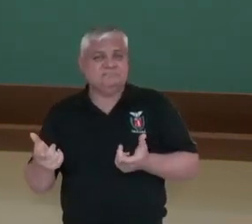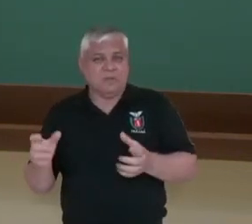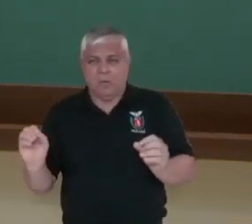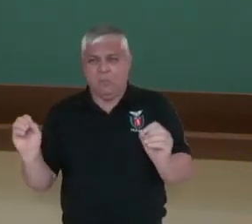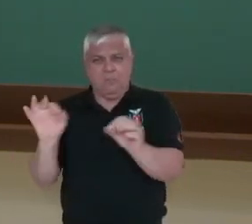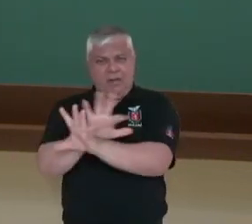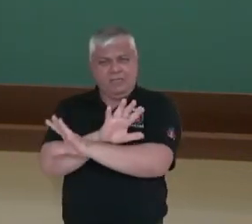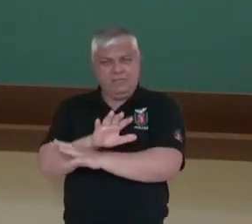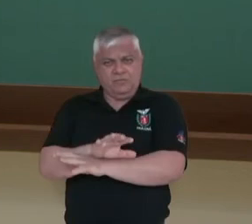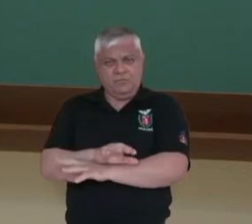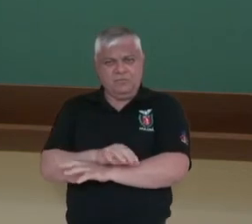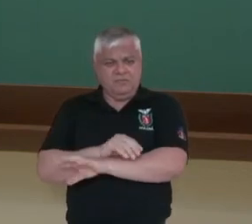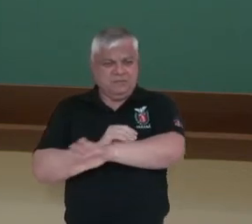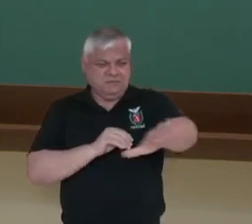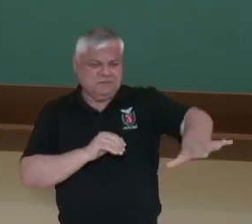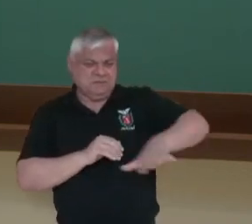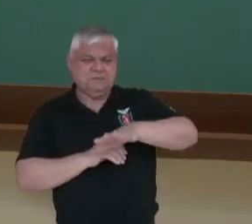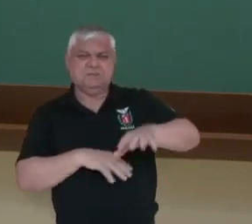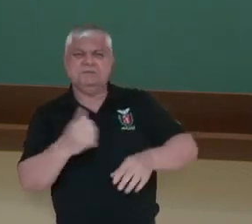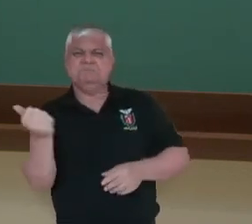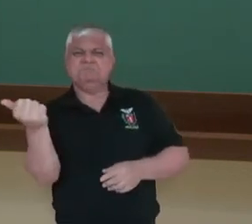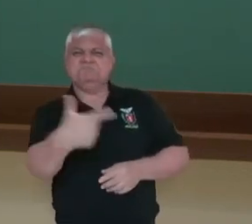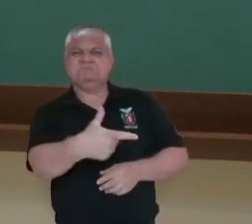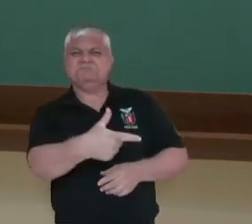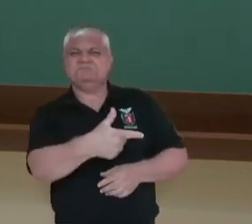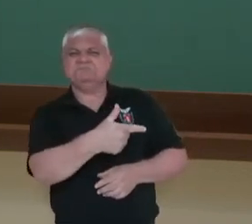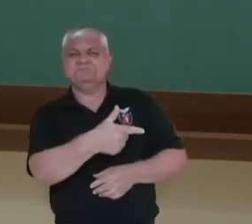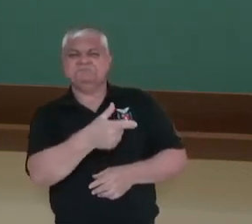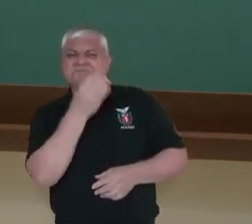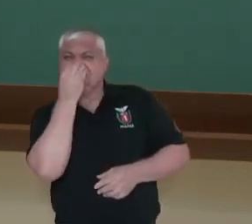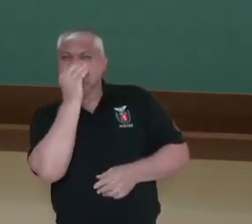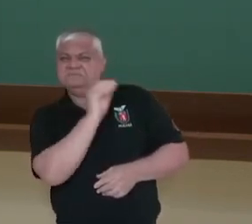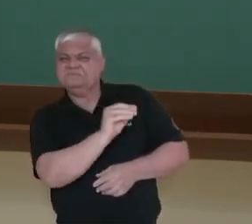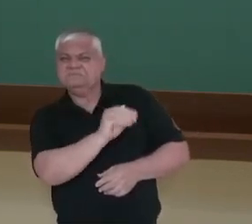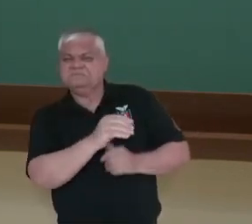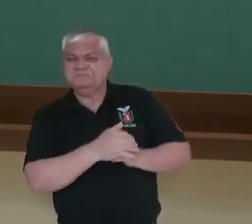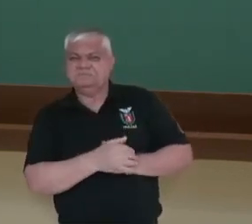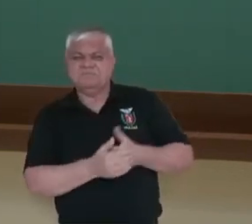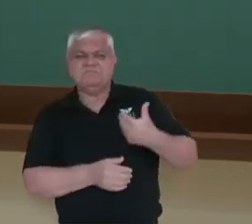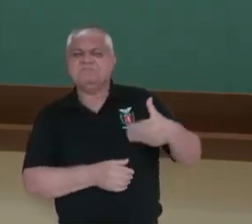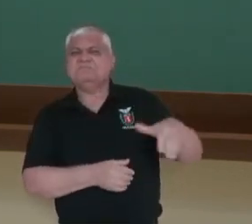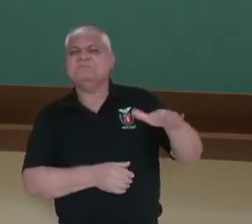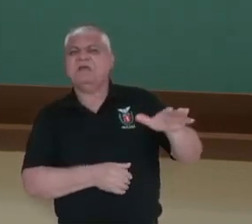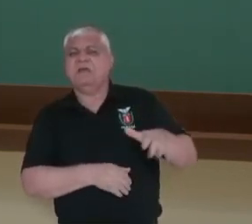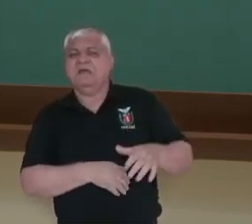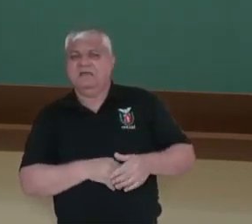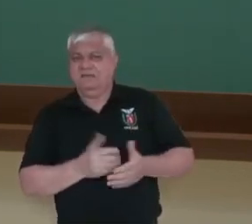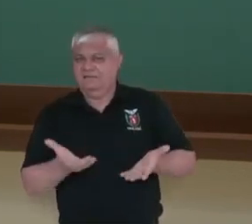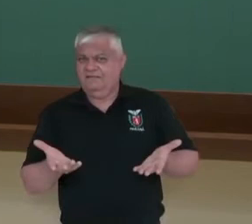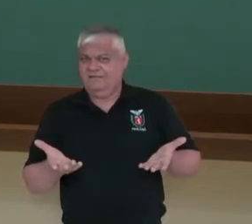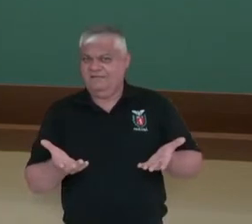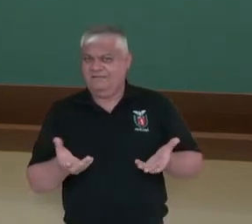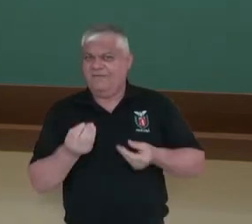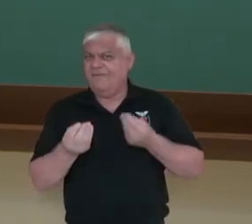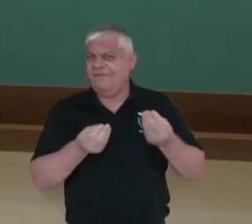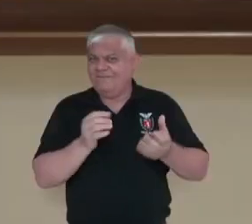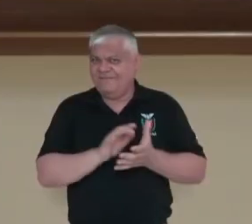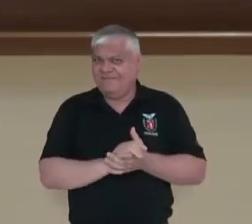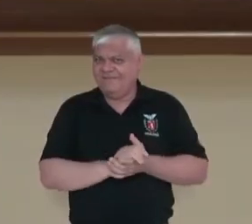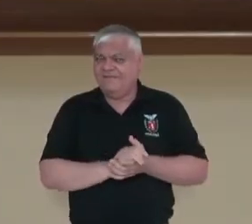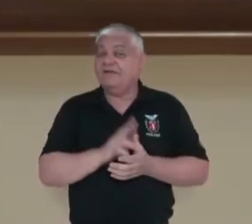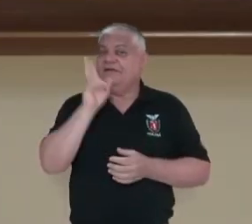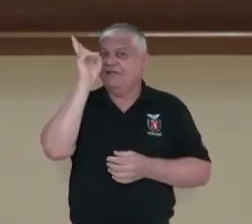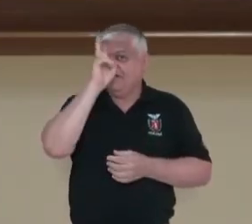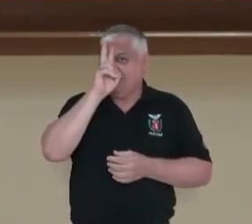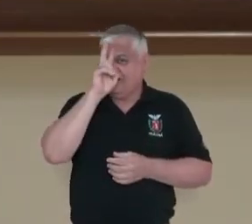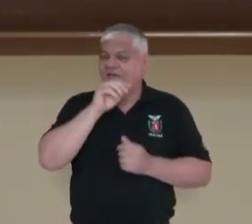completa, digamos, e os demais ficariam ali à margem da cidadania, com os resquícios do que sobraria da cidadania. Né? Mas sempre lembrando que esse